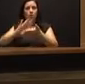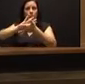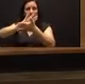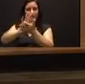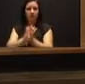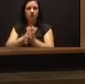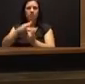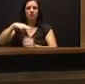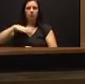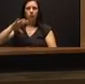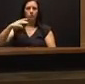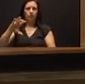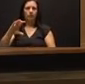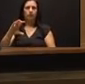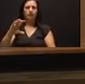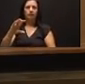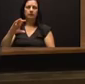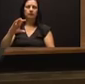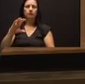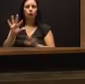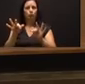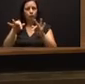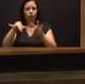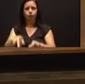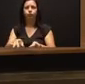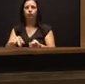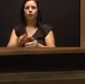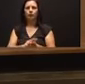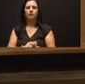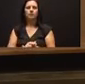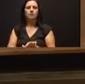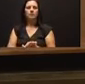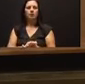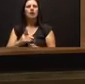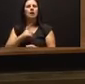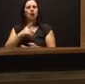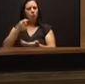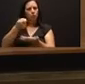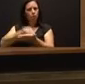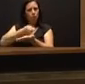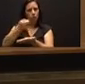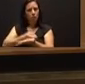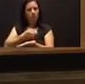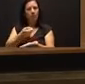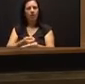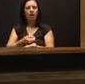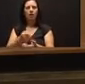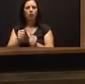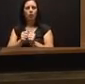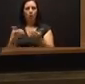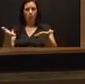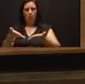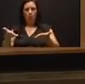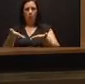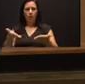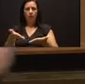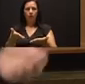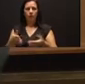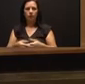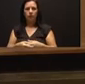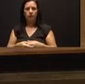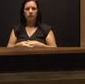saúde no município de Cubatão chegou realmente no fundo do poço, na UTI, e nós temos cobrado. Cobrei hoje